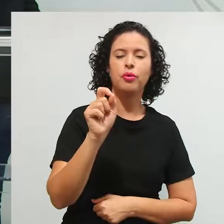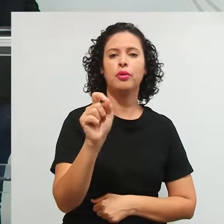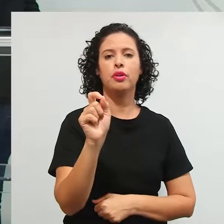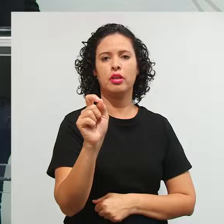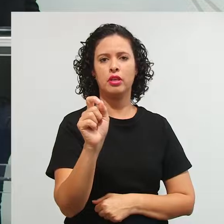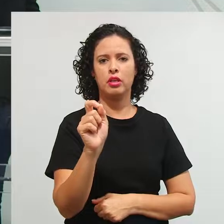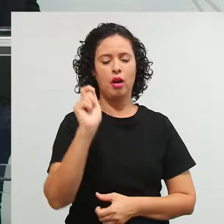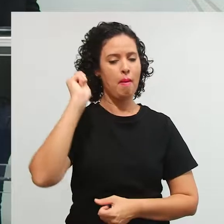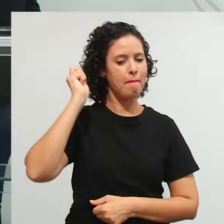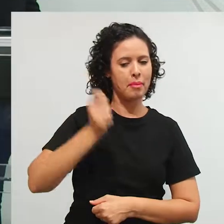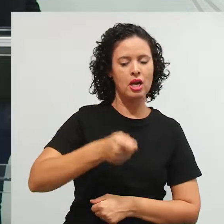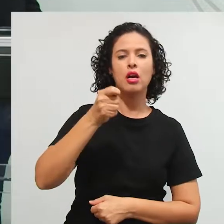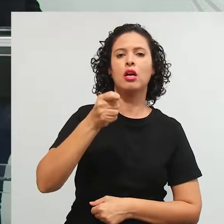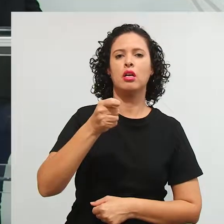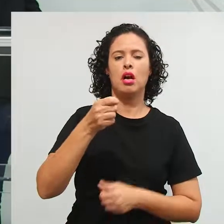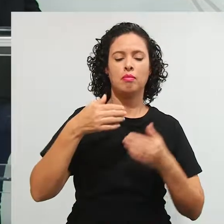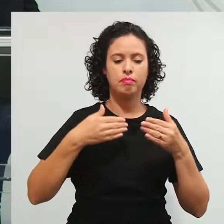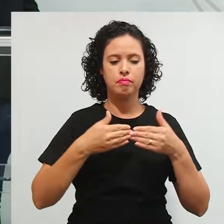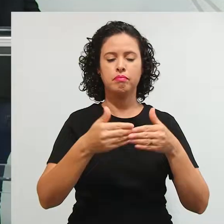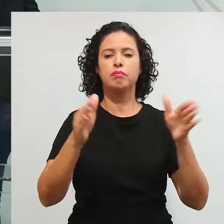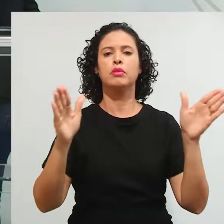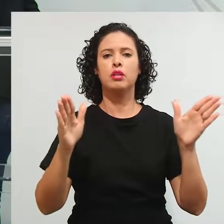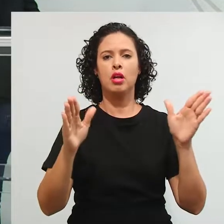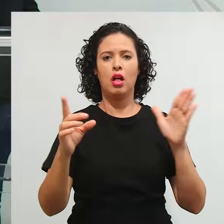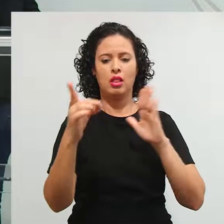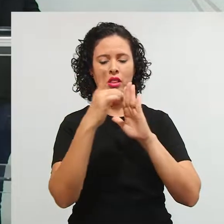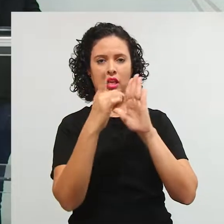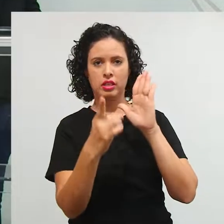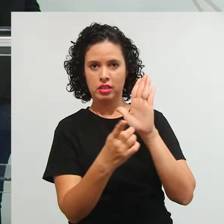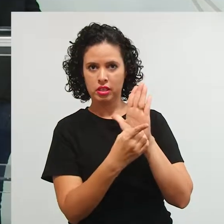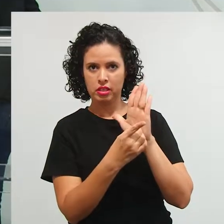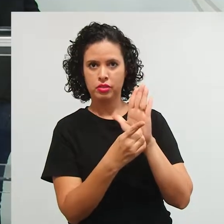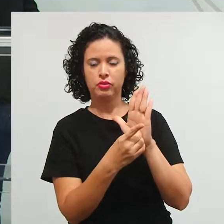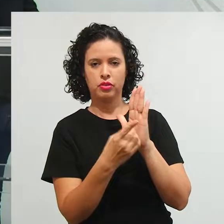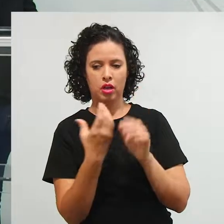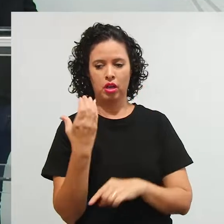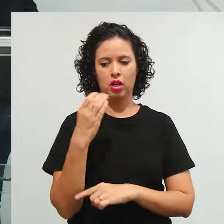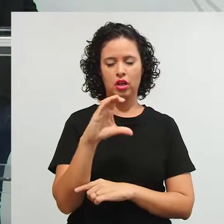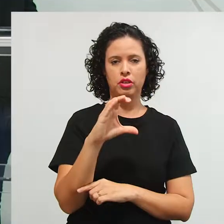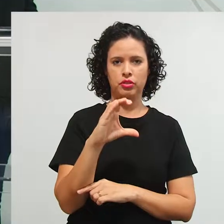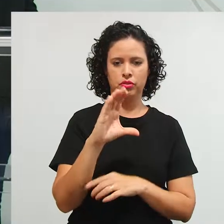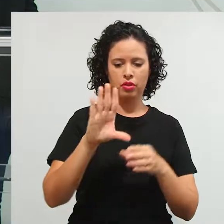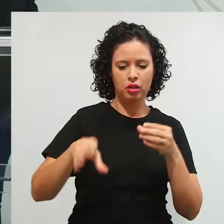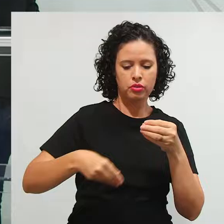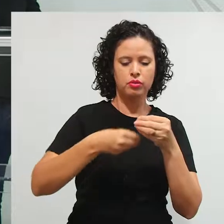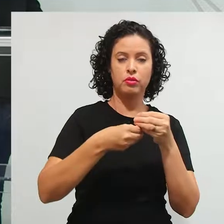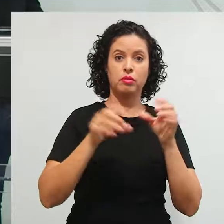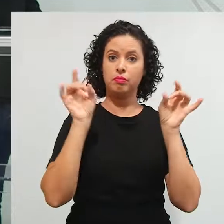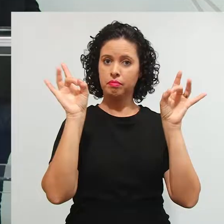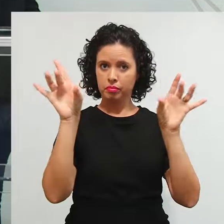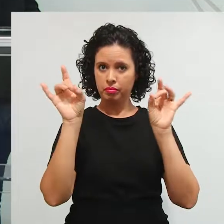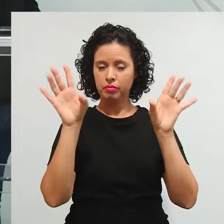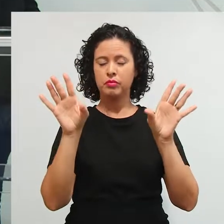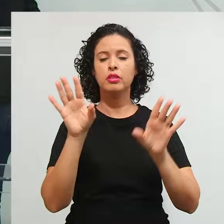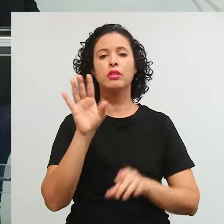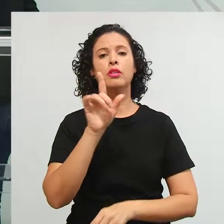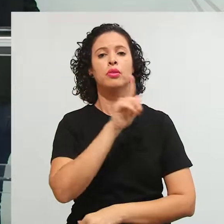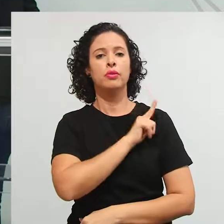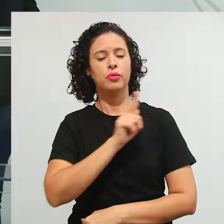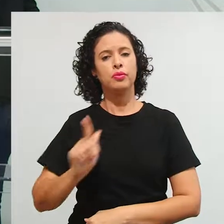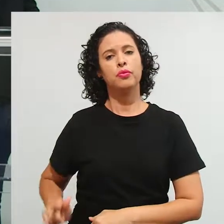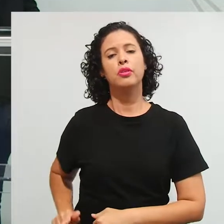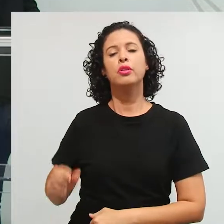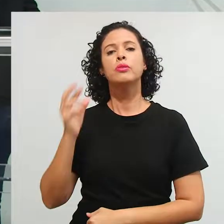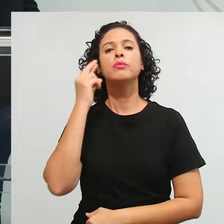de sancionado e aberto um decreto de crédito adicional especial é que o governo